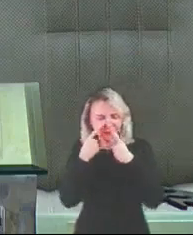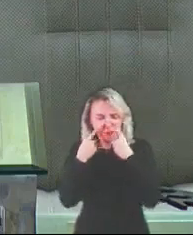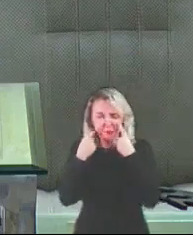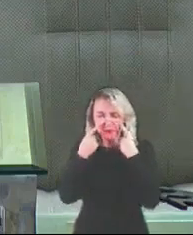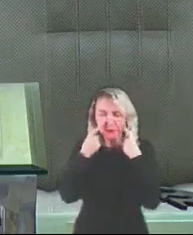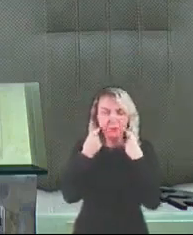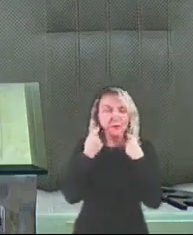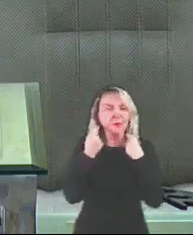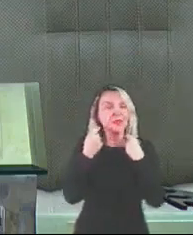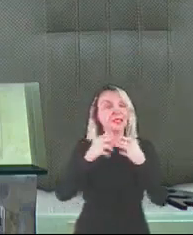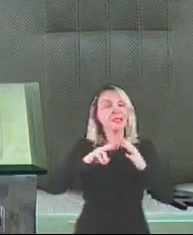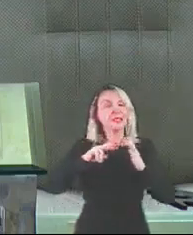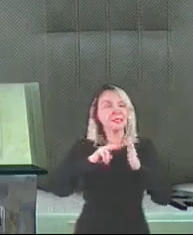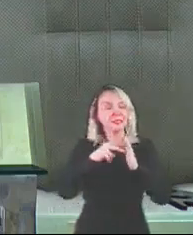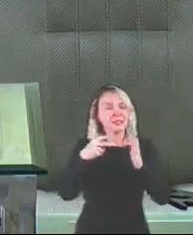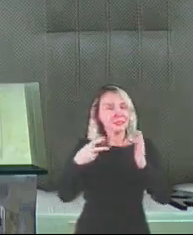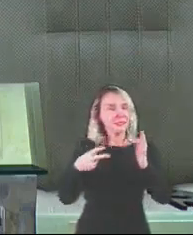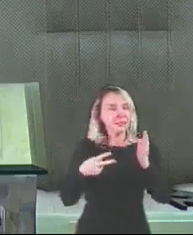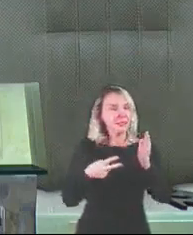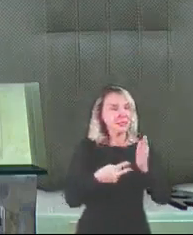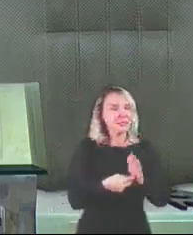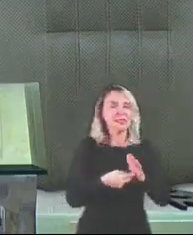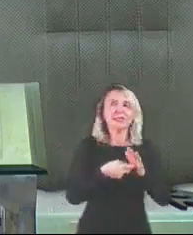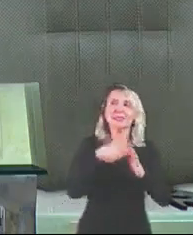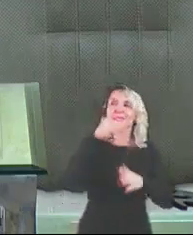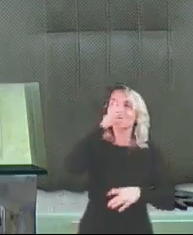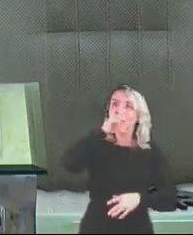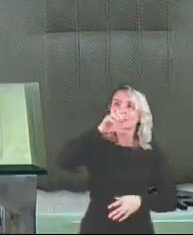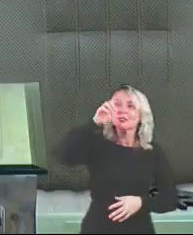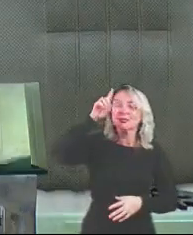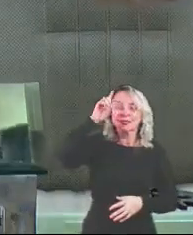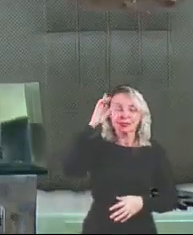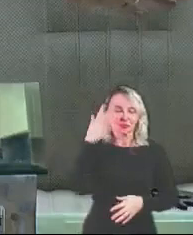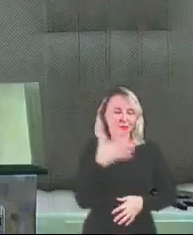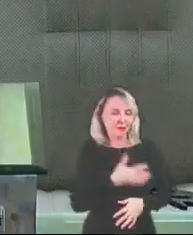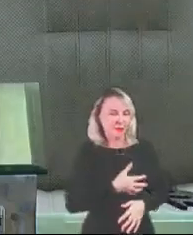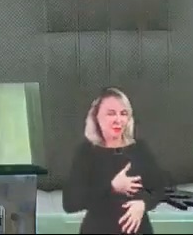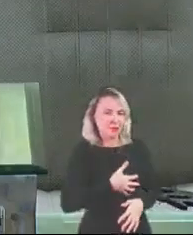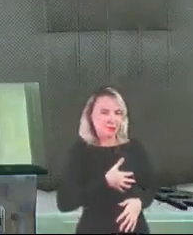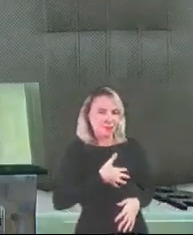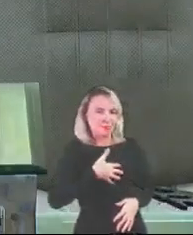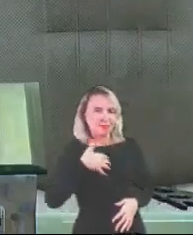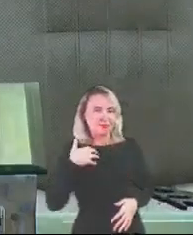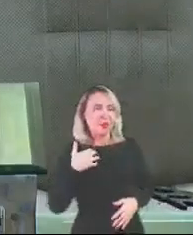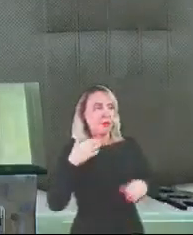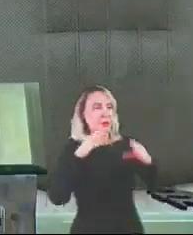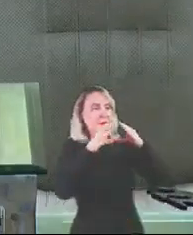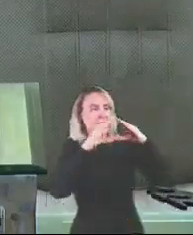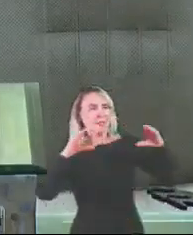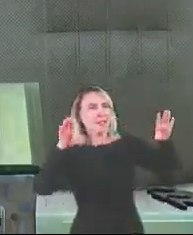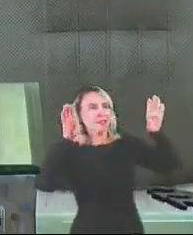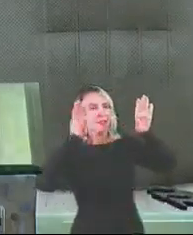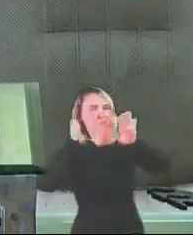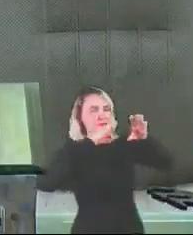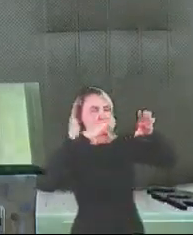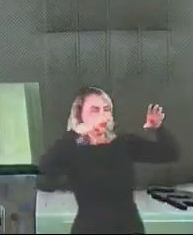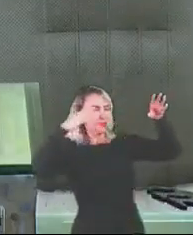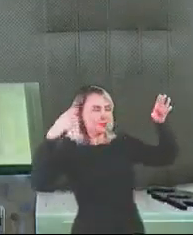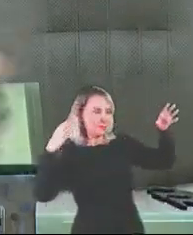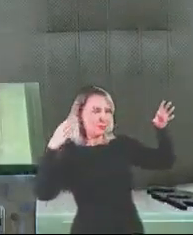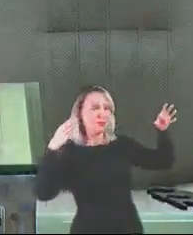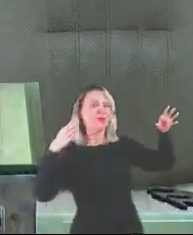passou daqui para lá e que Deus está respondendo, que o céu abriu e o nosso nome será posto diante do